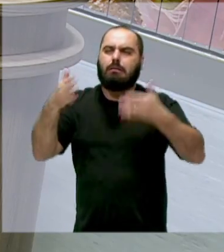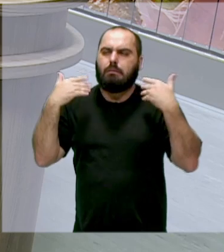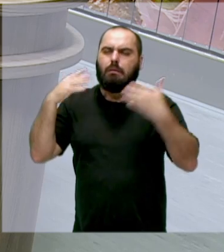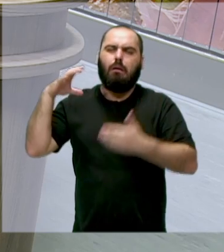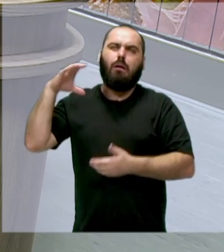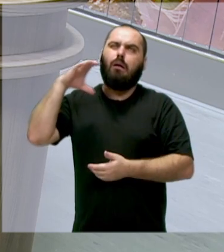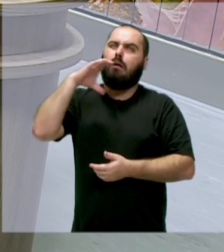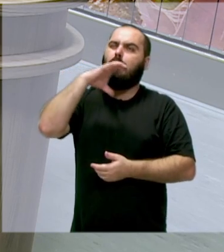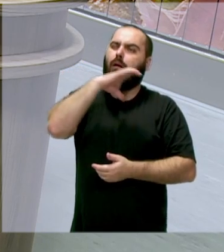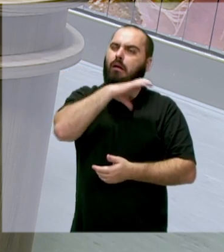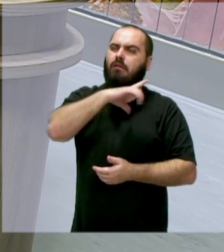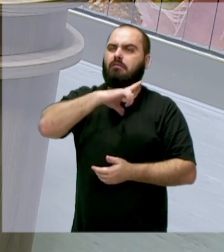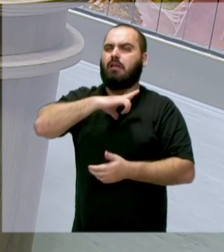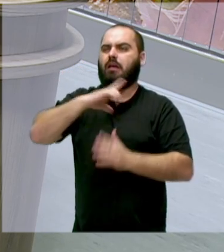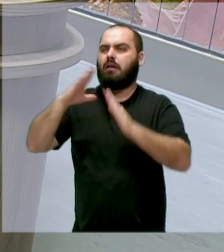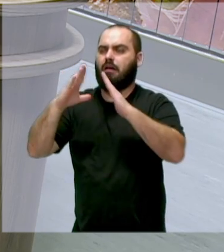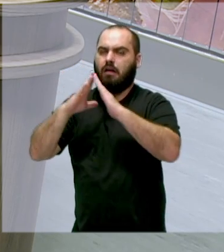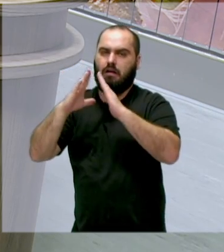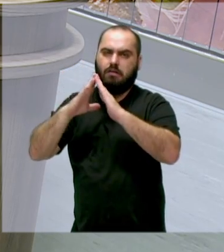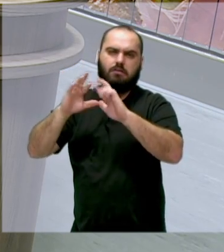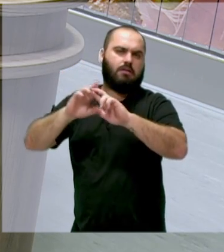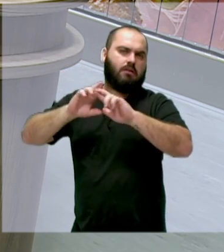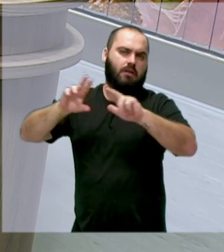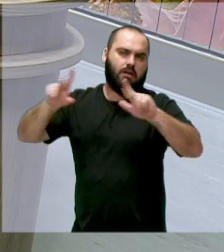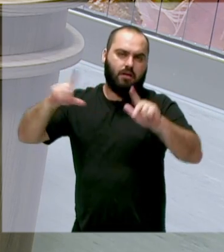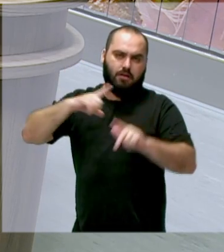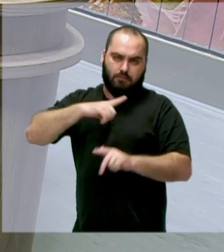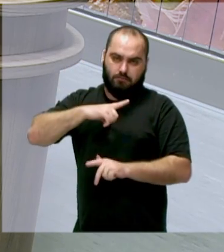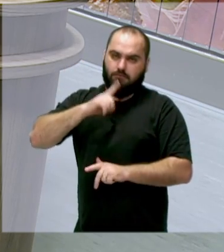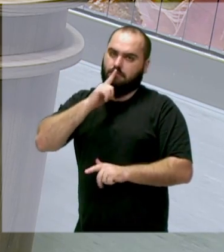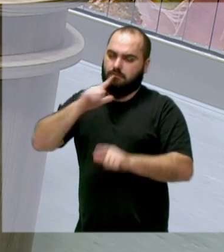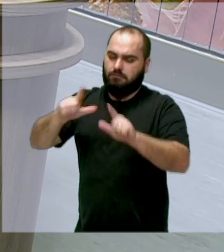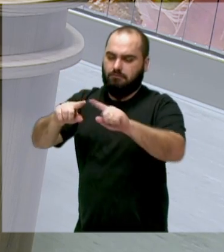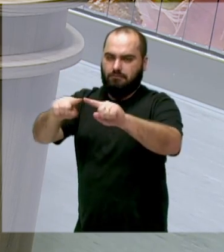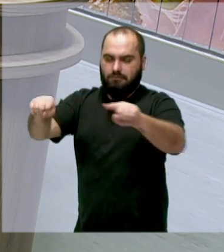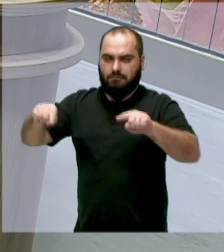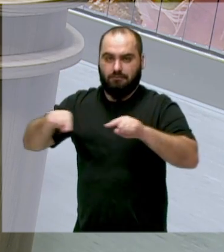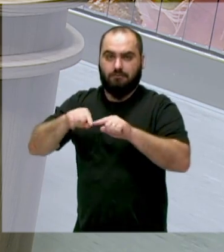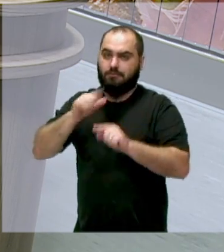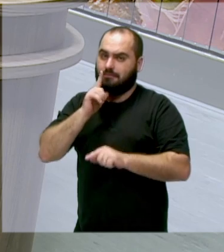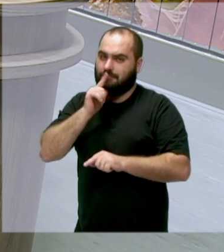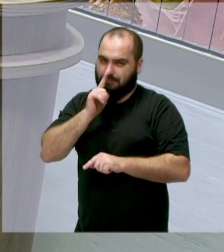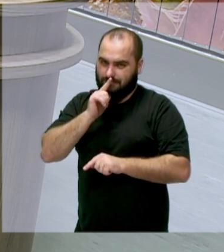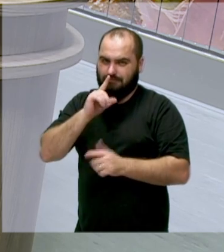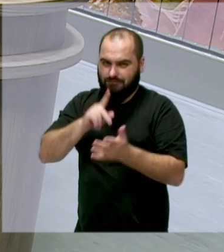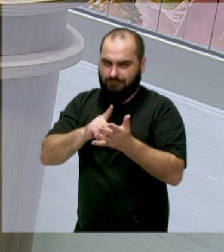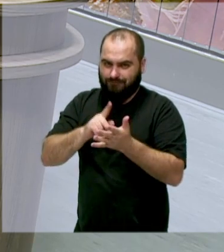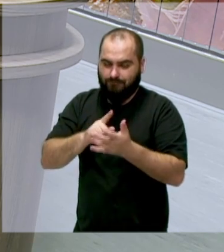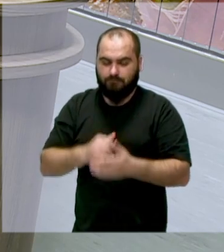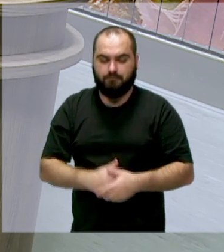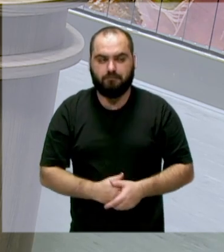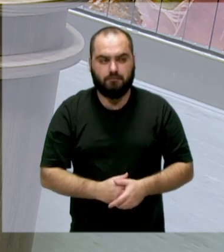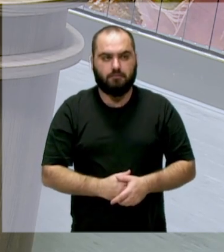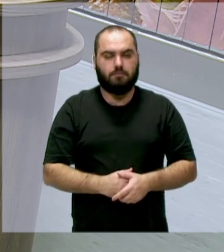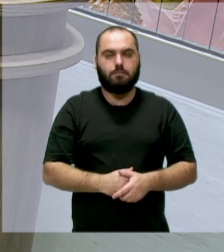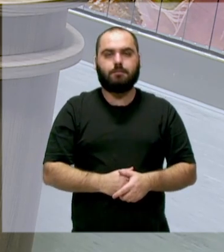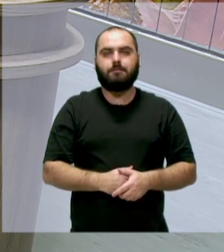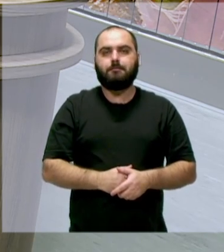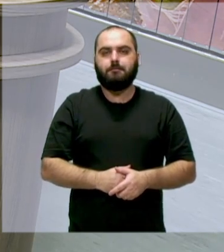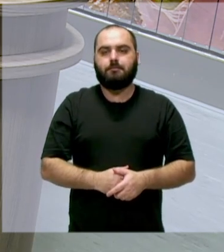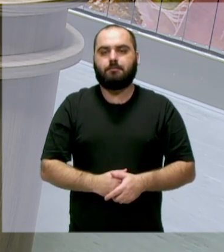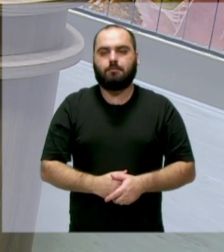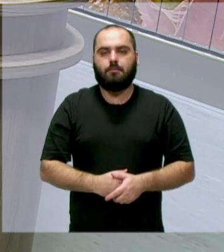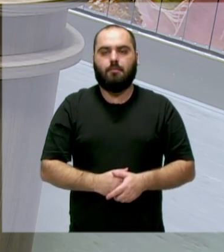casas nas regiões mais nobres que tem piscina e tal. Há um descuido disso quando chega